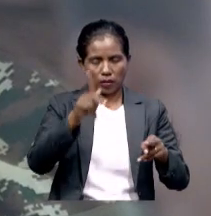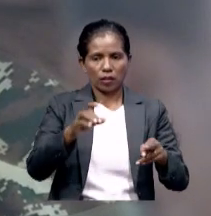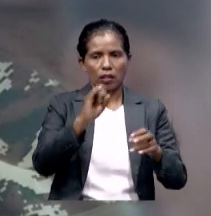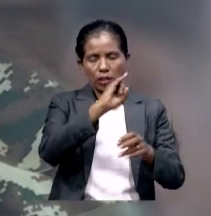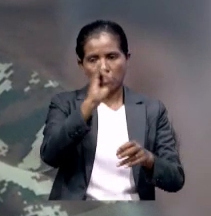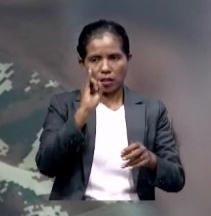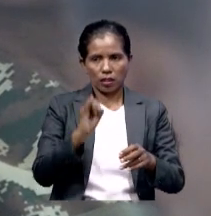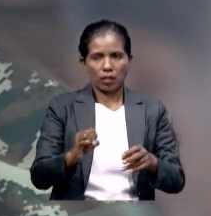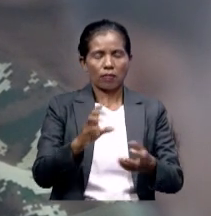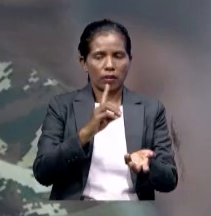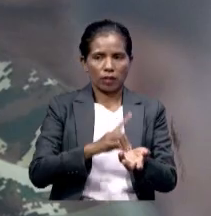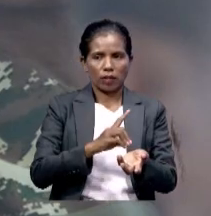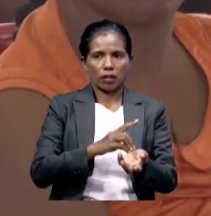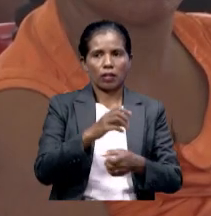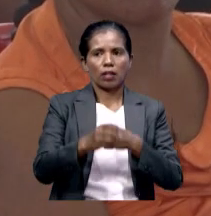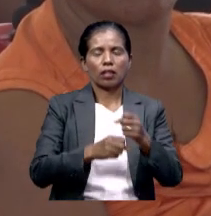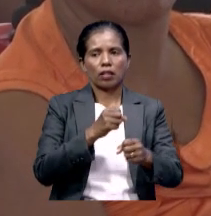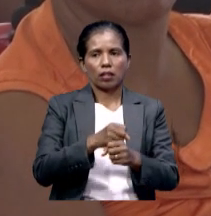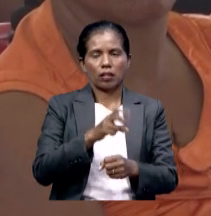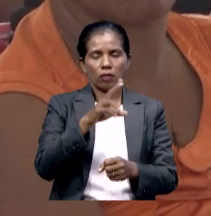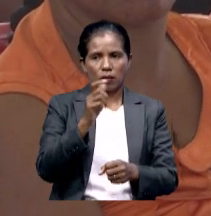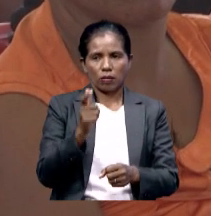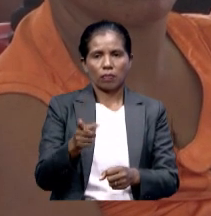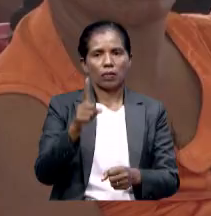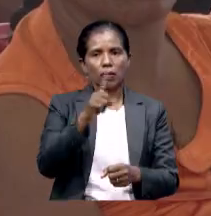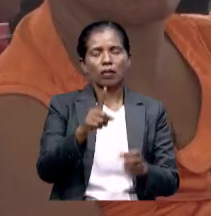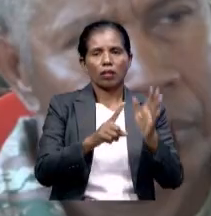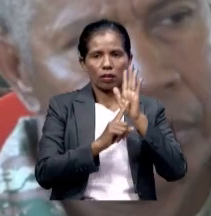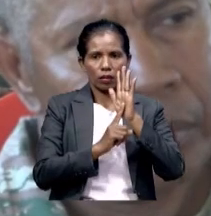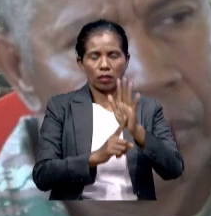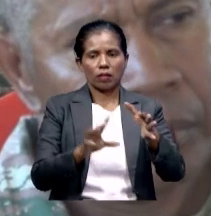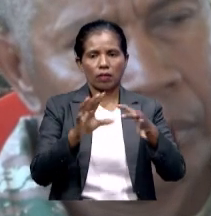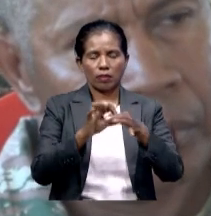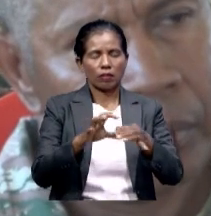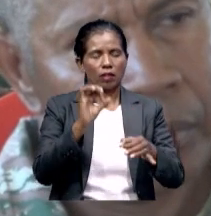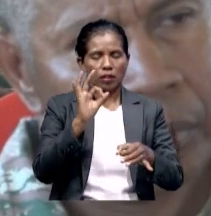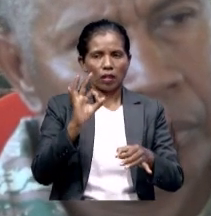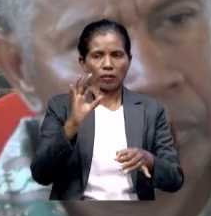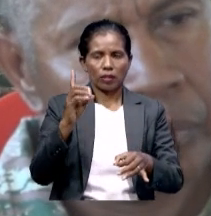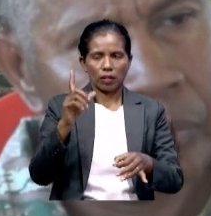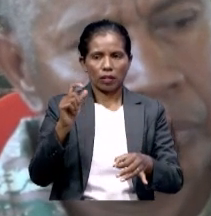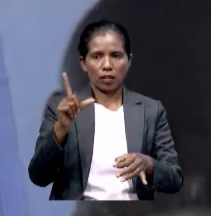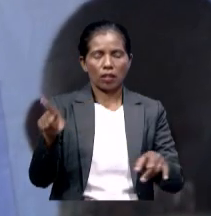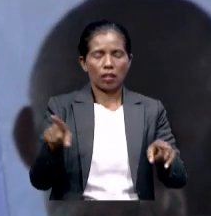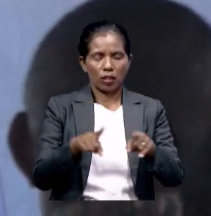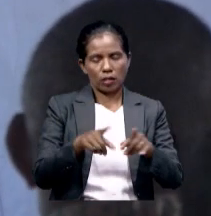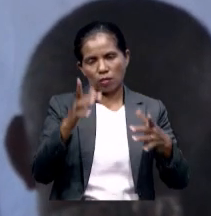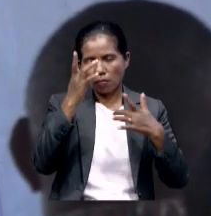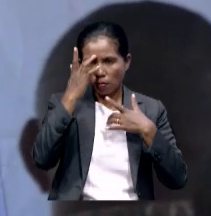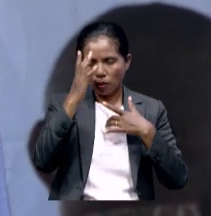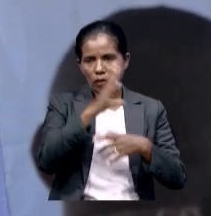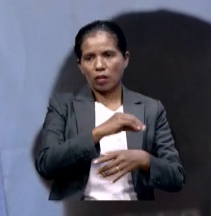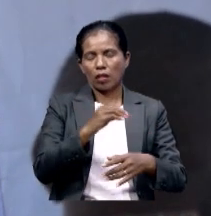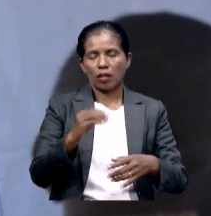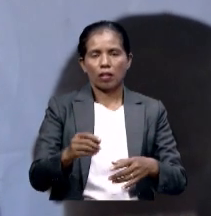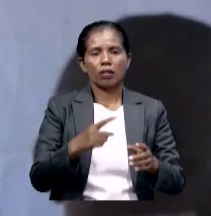ba componente terrestre e tinha ringrua rua nulo resing ida hatudu, membro FFDTL Balun sai suspeito ba moras, nune ne